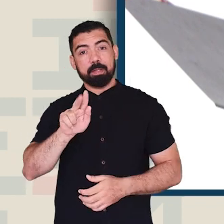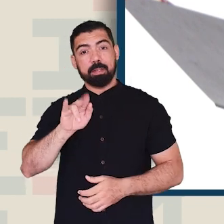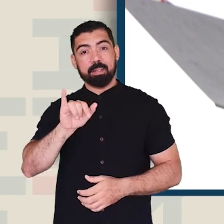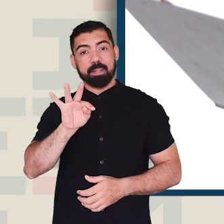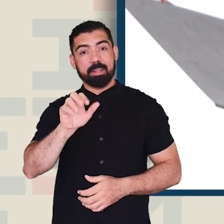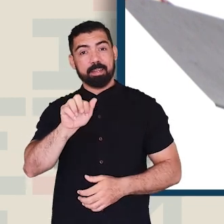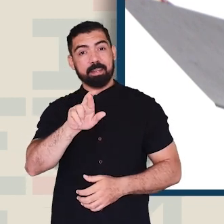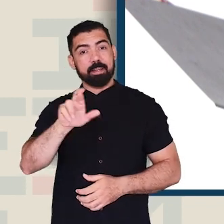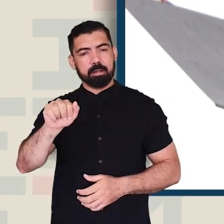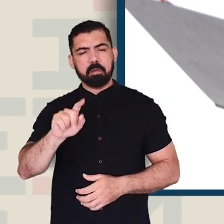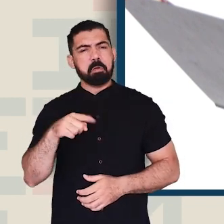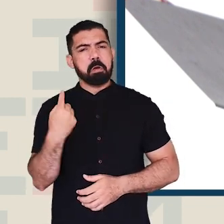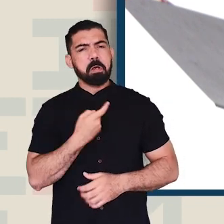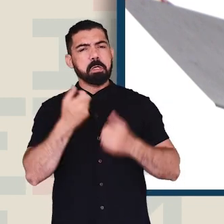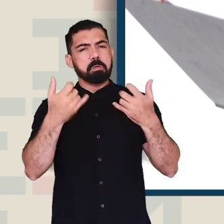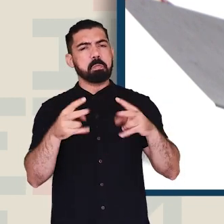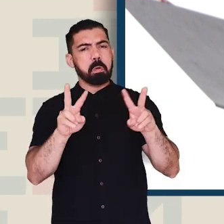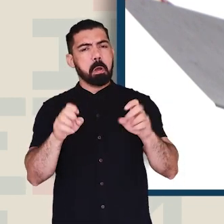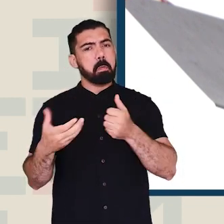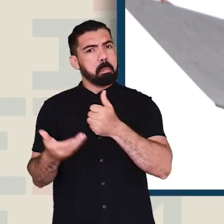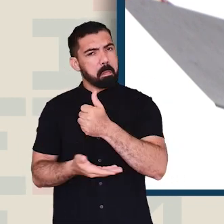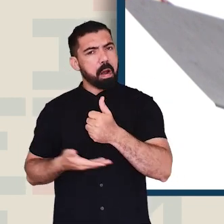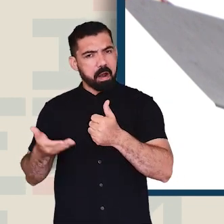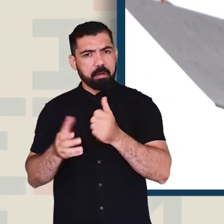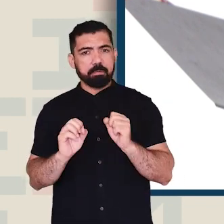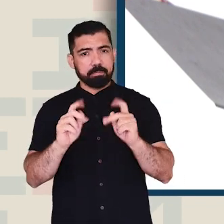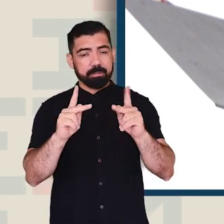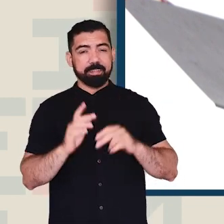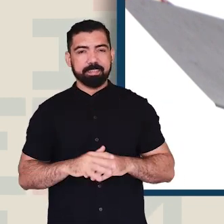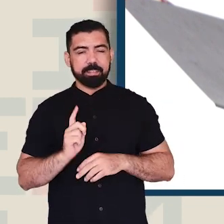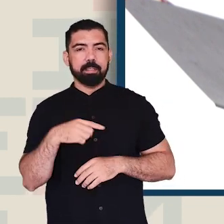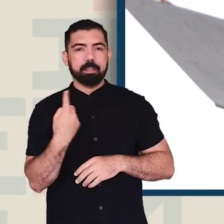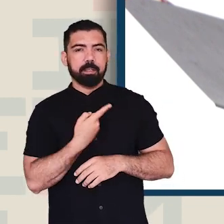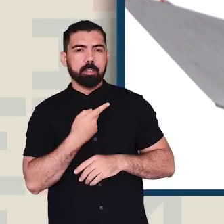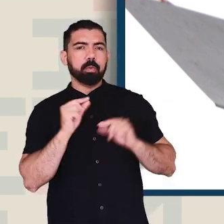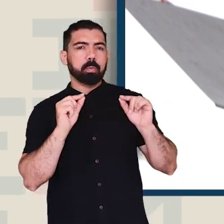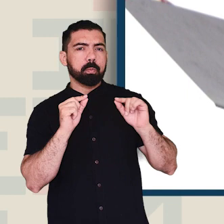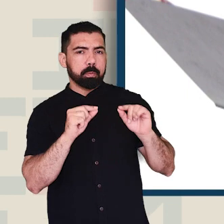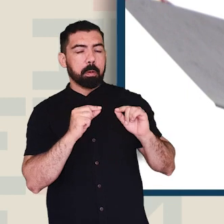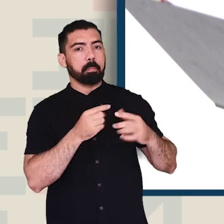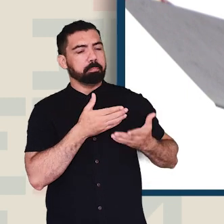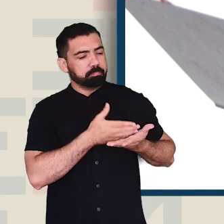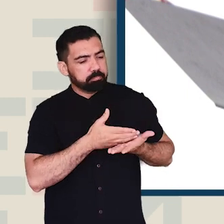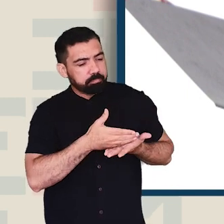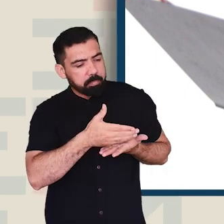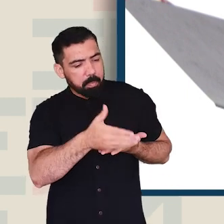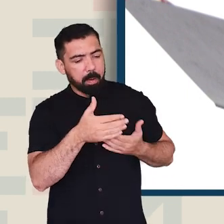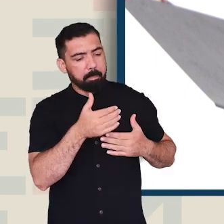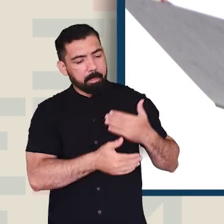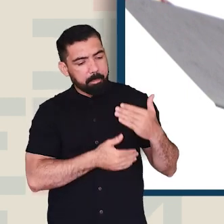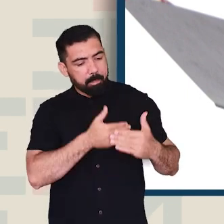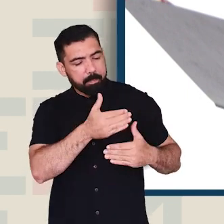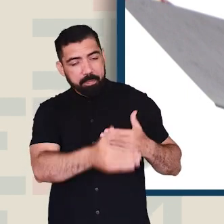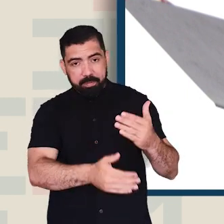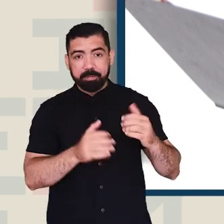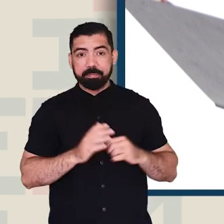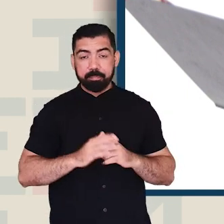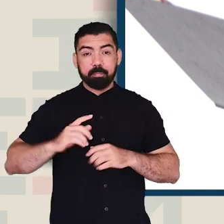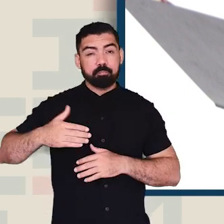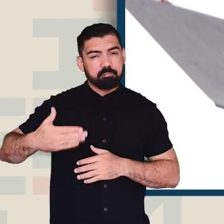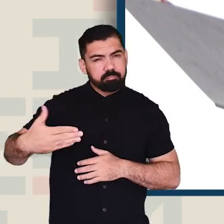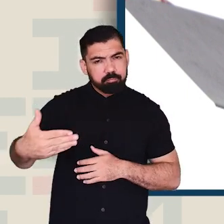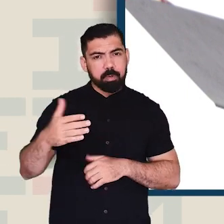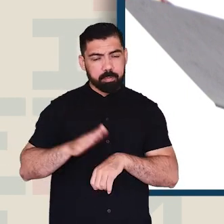vai falar coisas básicas, né? Vamos pegar desde o início aqui. Depois eu